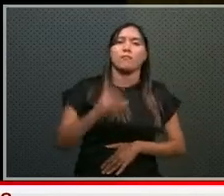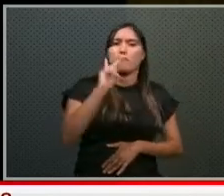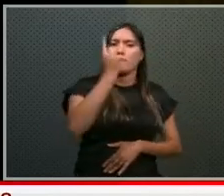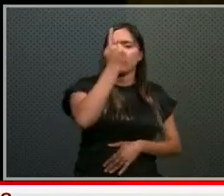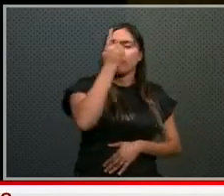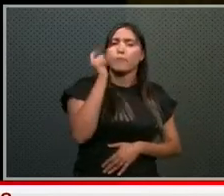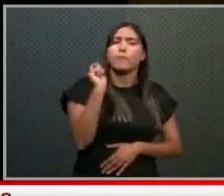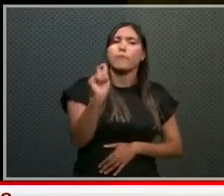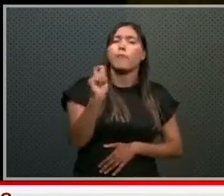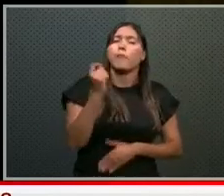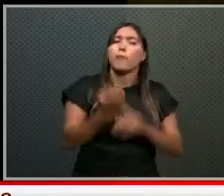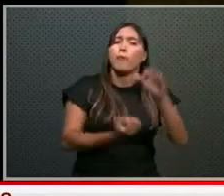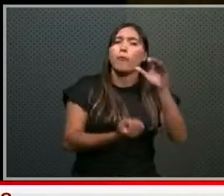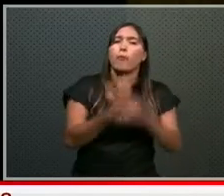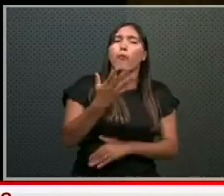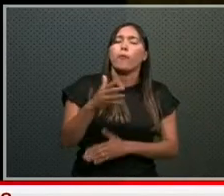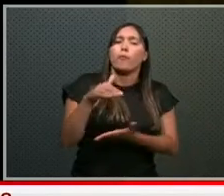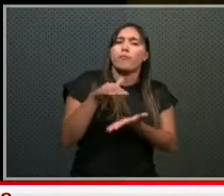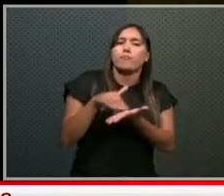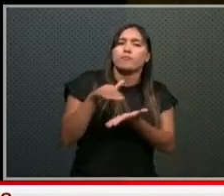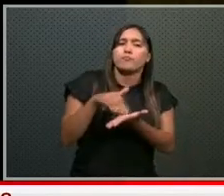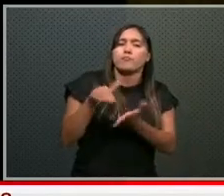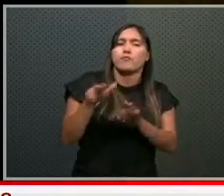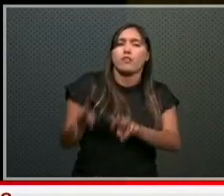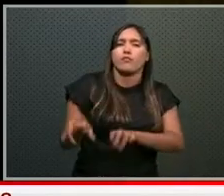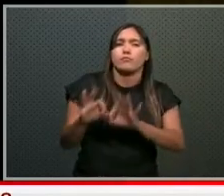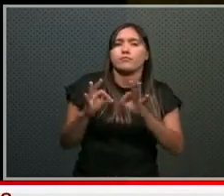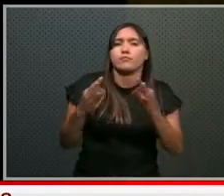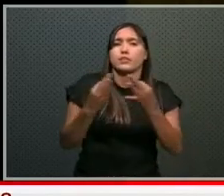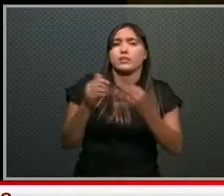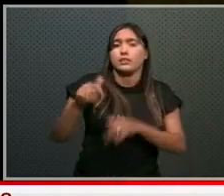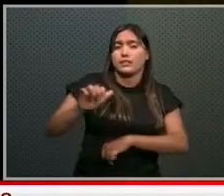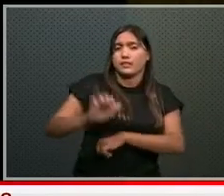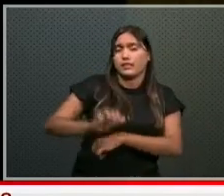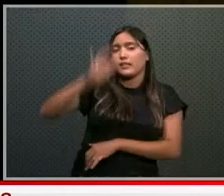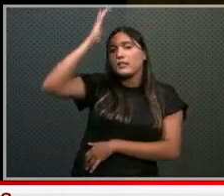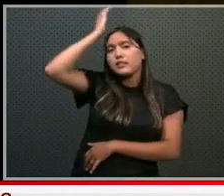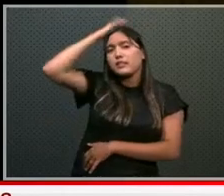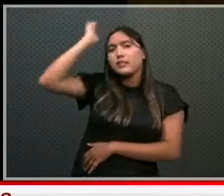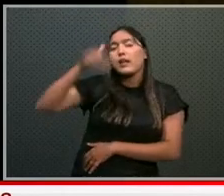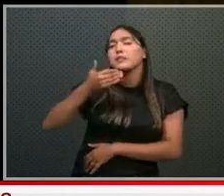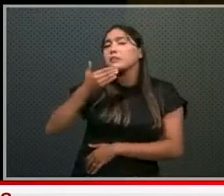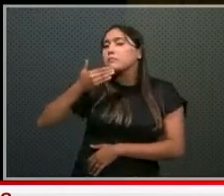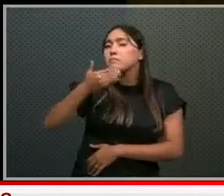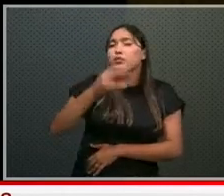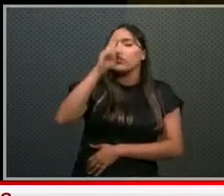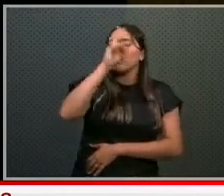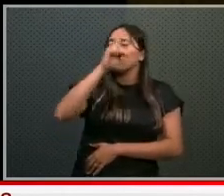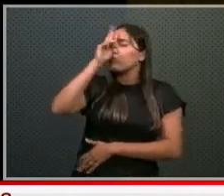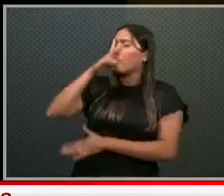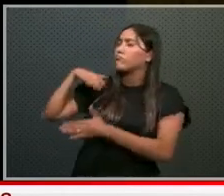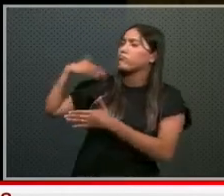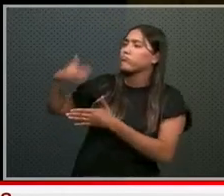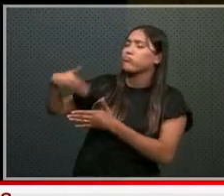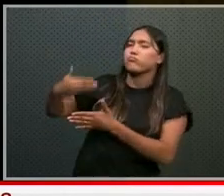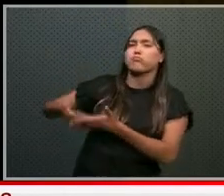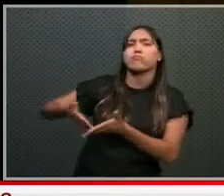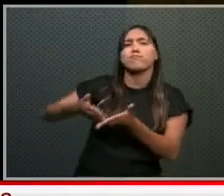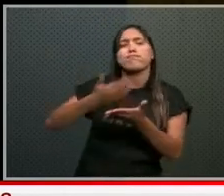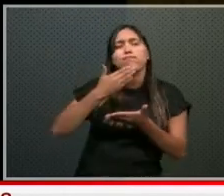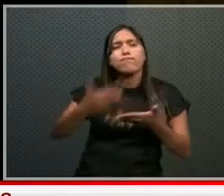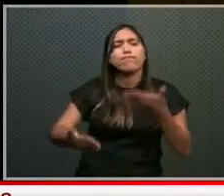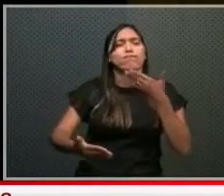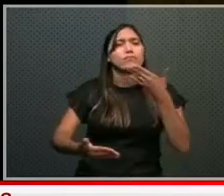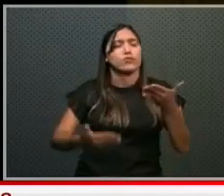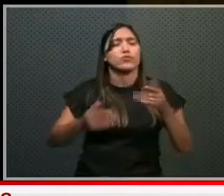Barbalho em criar uma secretaria de agricultura familiar nesse estado que é uma reivindicação histórica dos